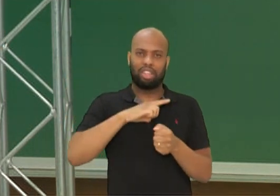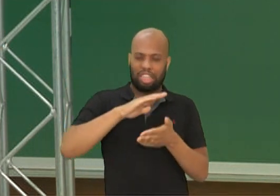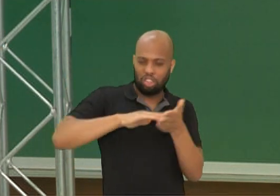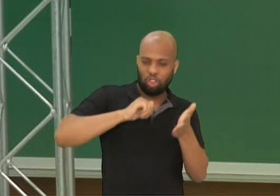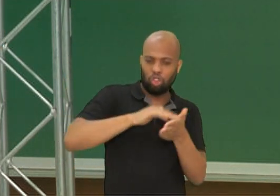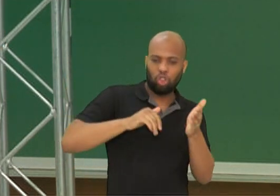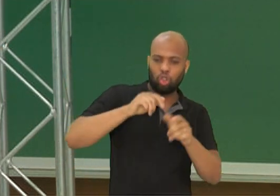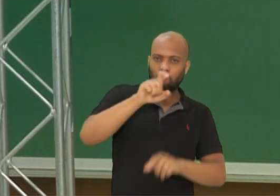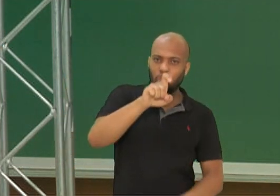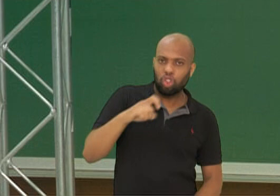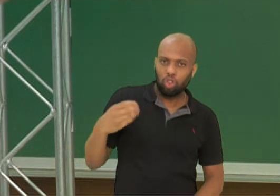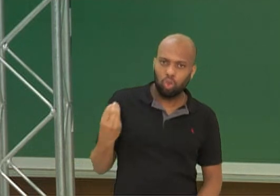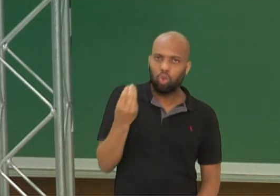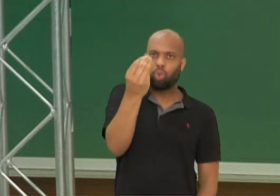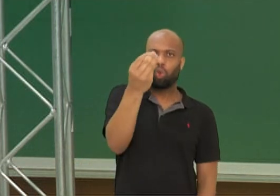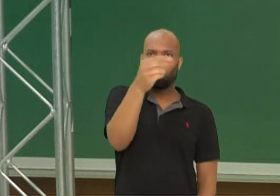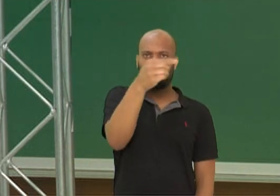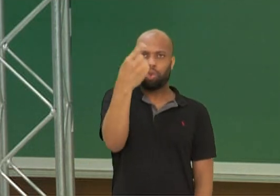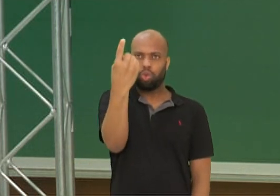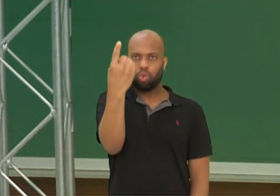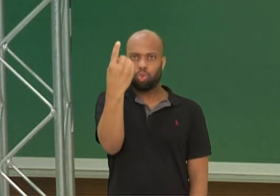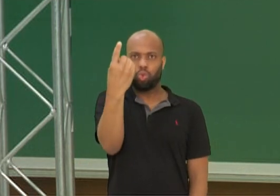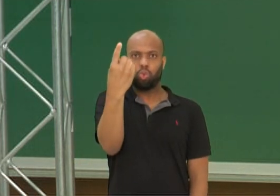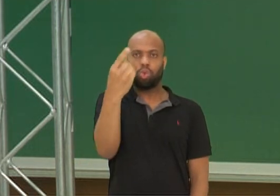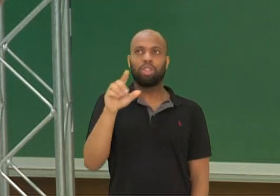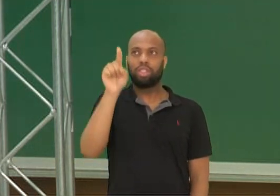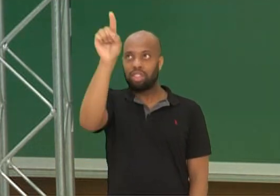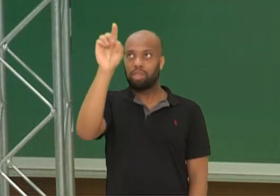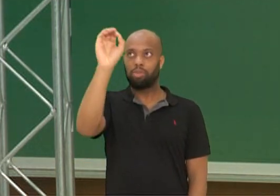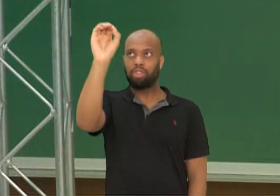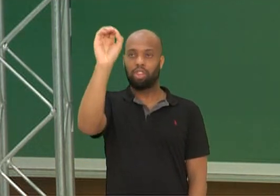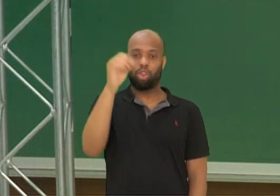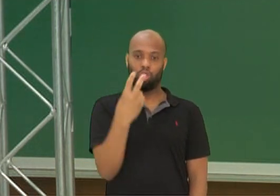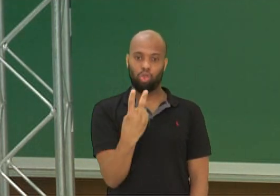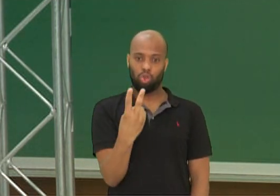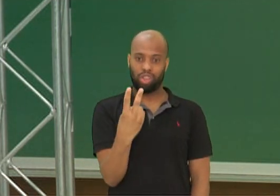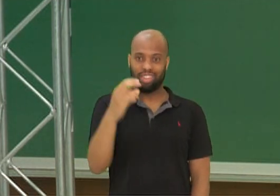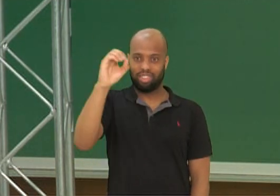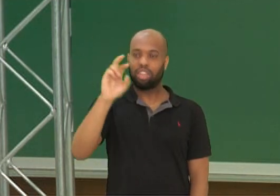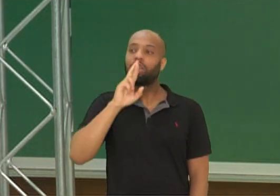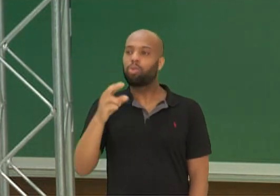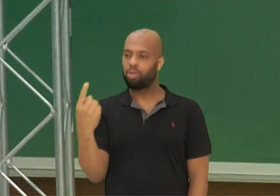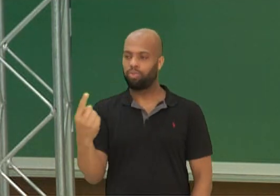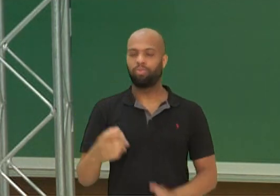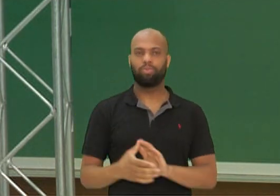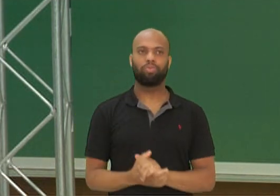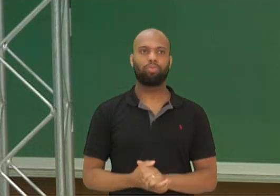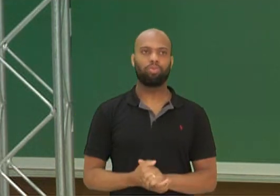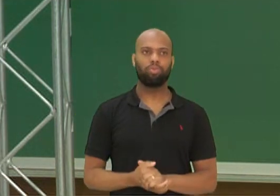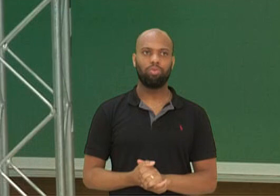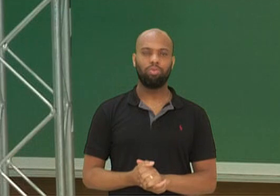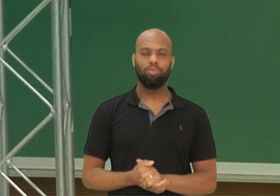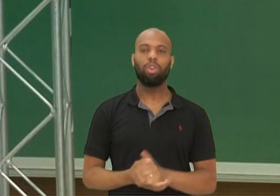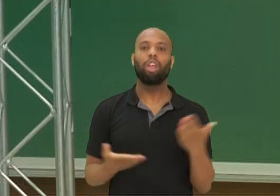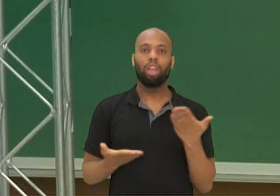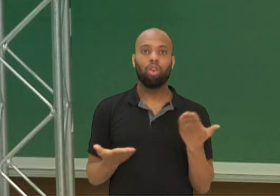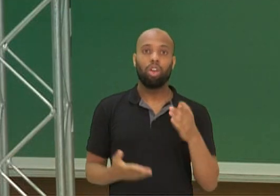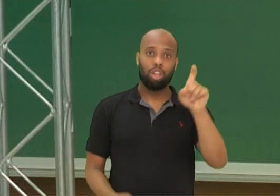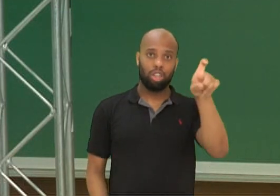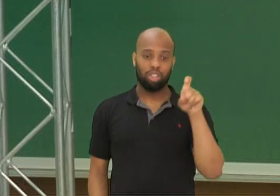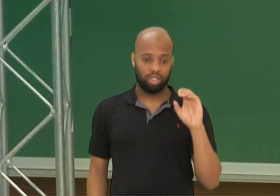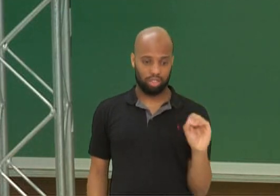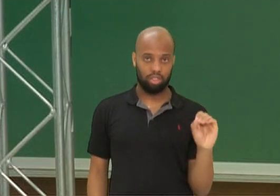1, menos 1 mais 1 no expoente deu 0. 2 elevado a 0 dá 1, certo? Aí, para x igual a